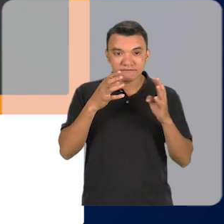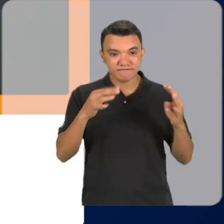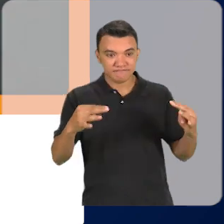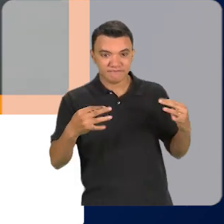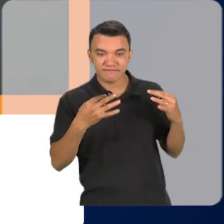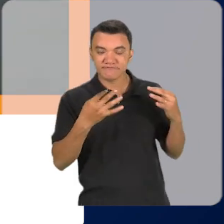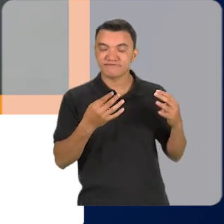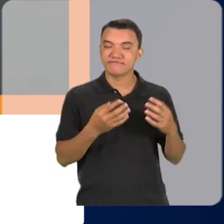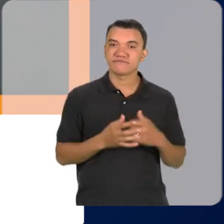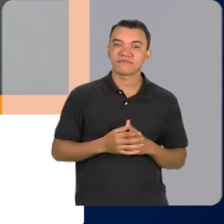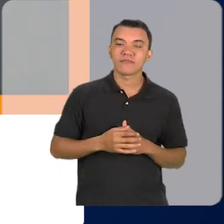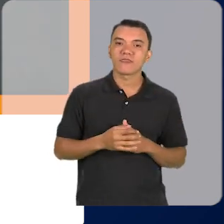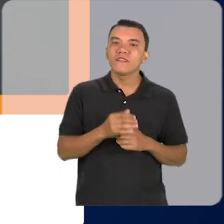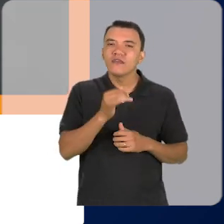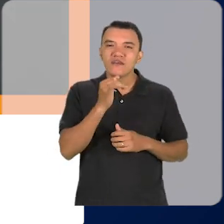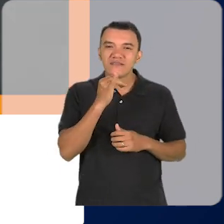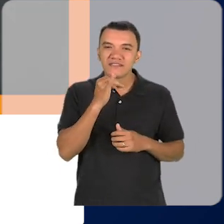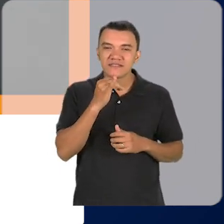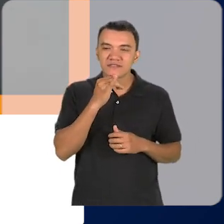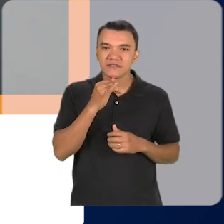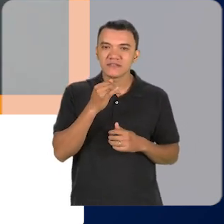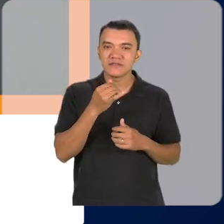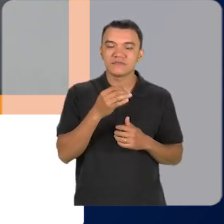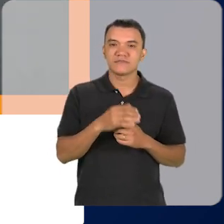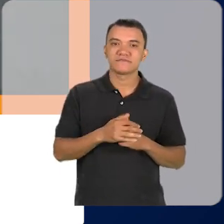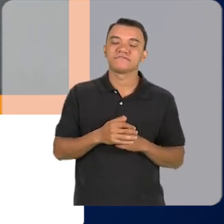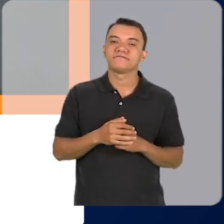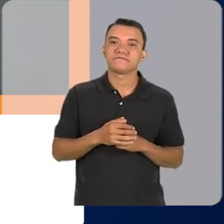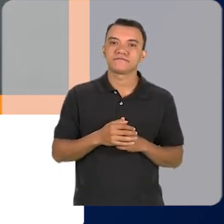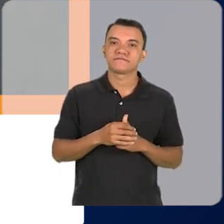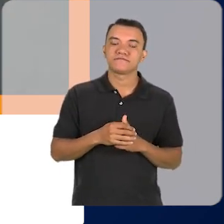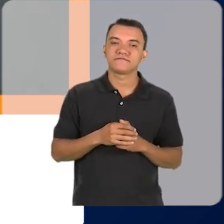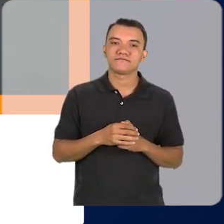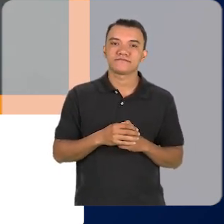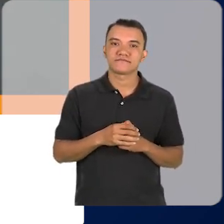Um exemplo clássico disso